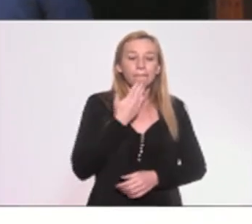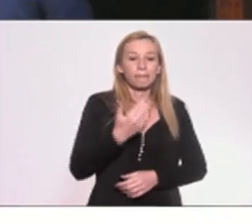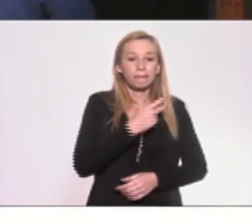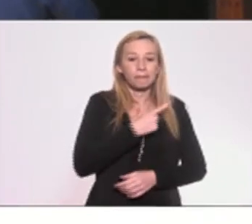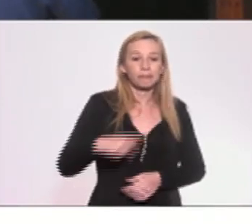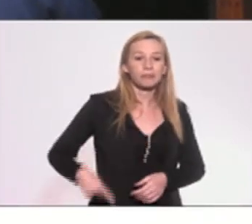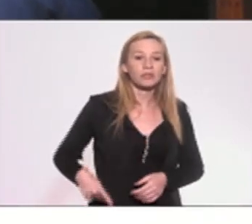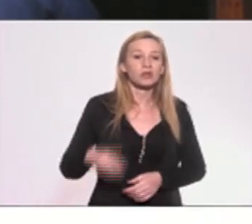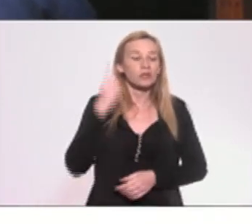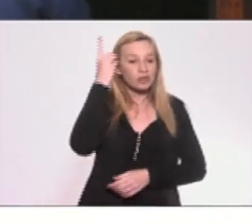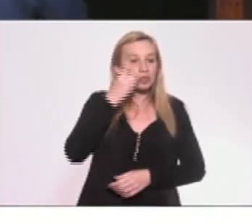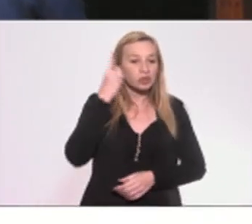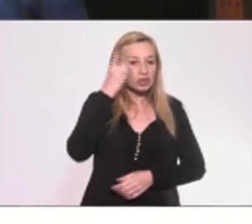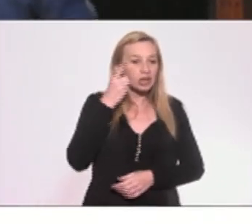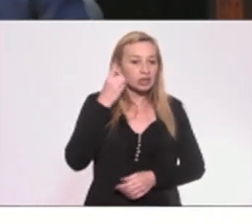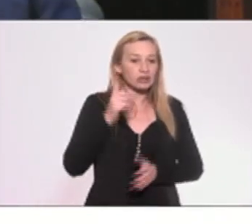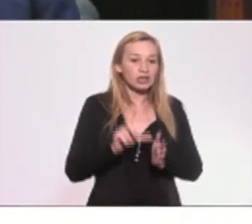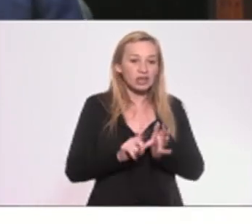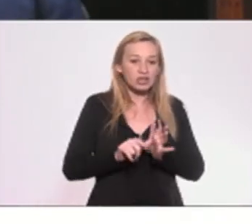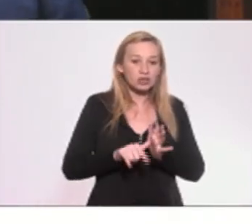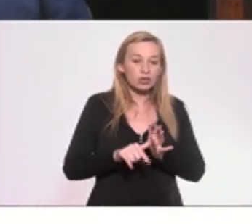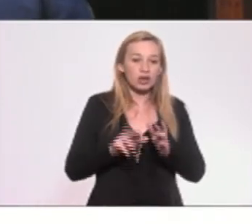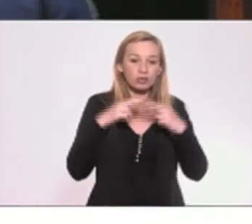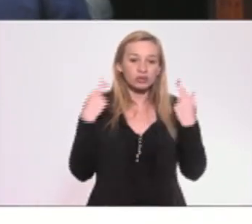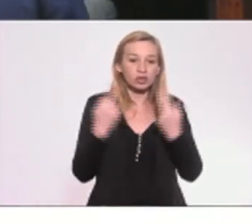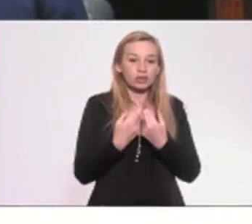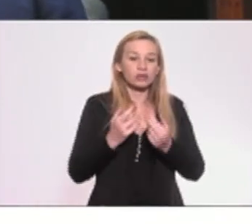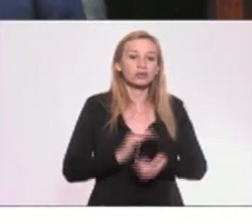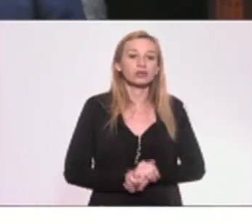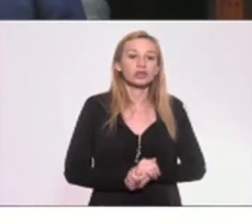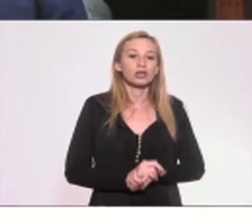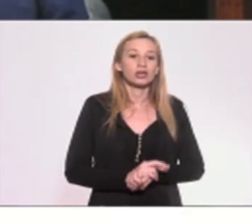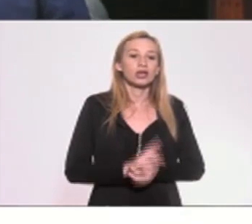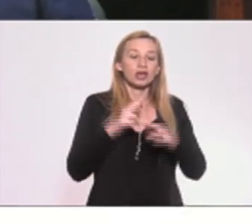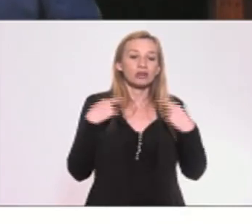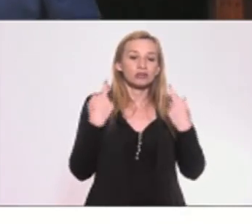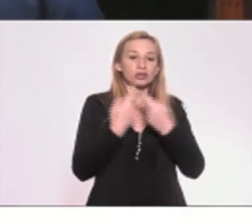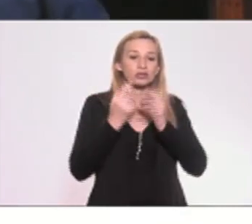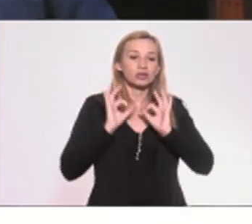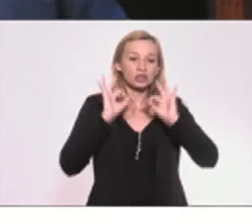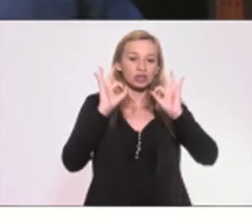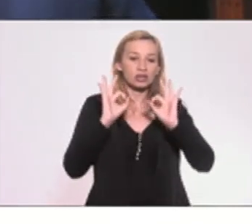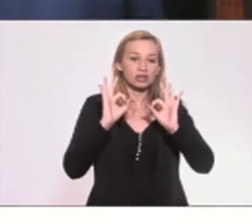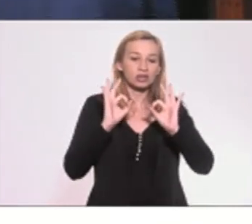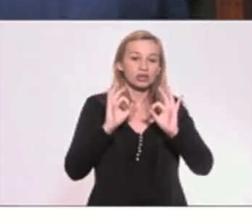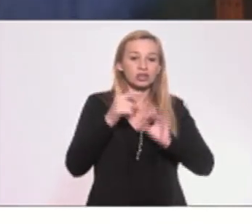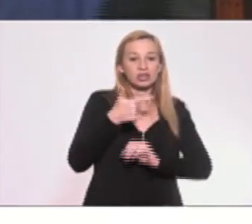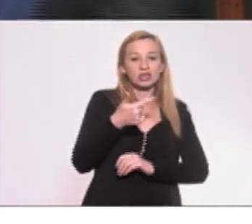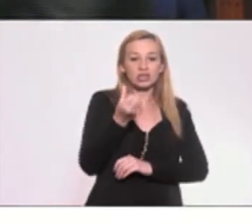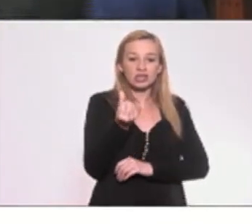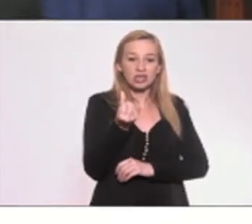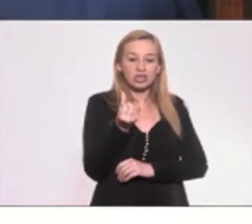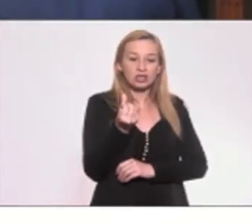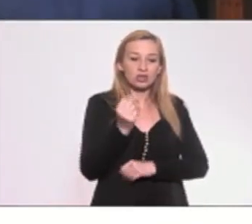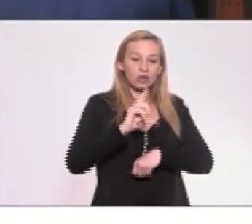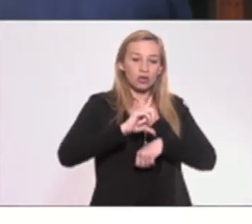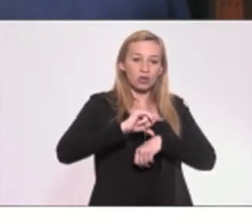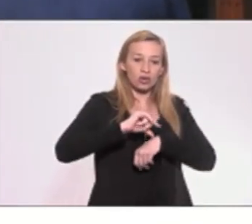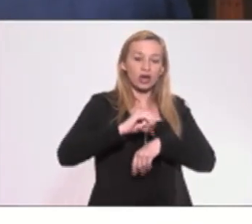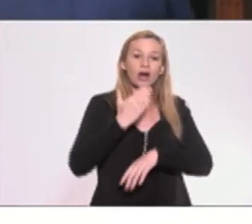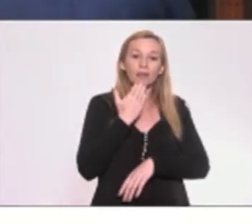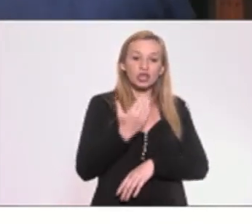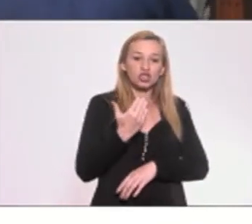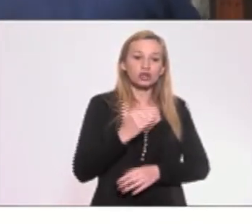os deputados atrasou a sessão e a sessão ordinária vai ficar para as 16 horas,